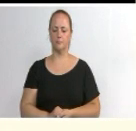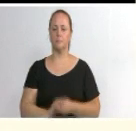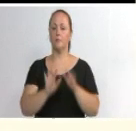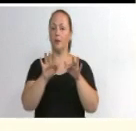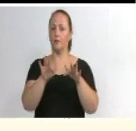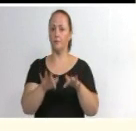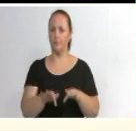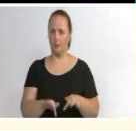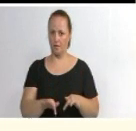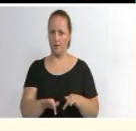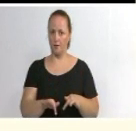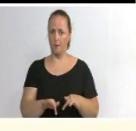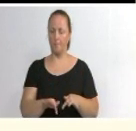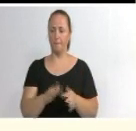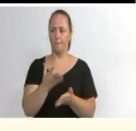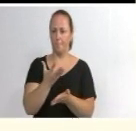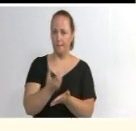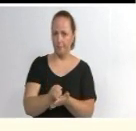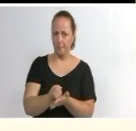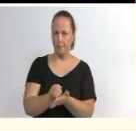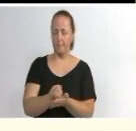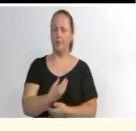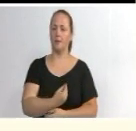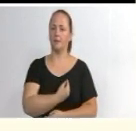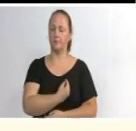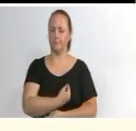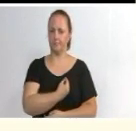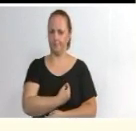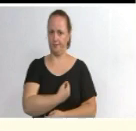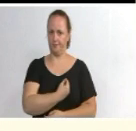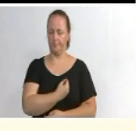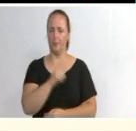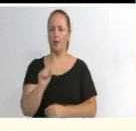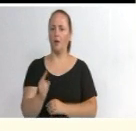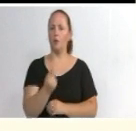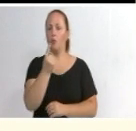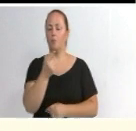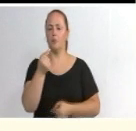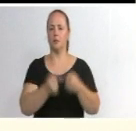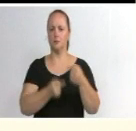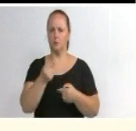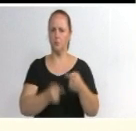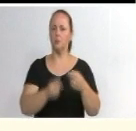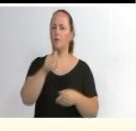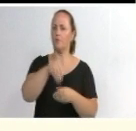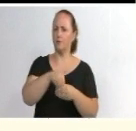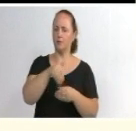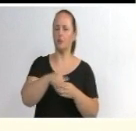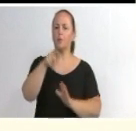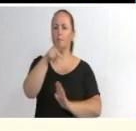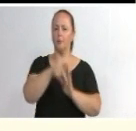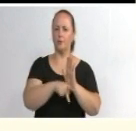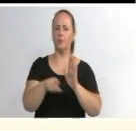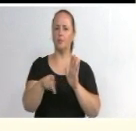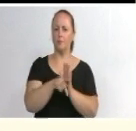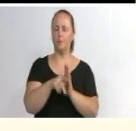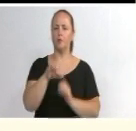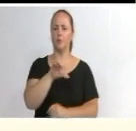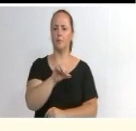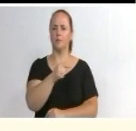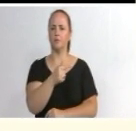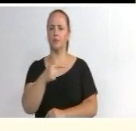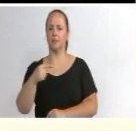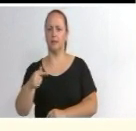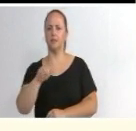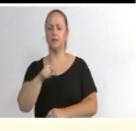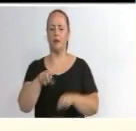Encerrada o registro de presença. Em única discussão e votação, redação final do projeto de decreto legislativo número 927, de autoria